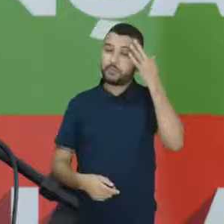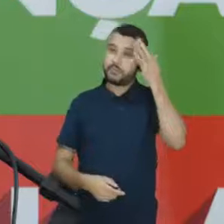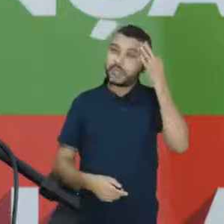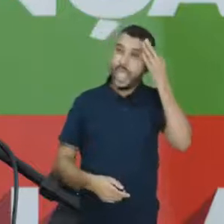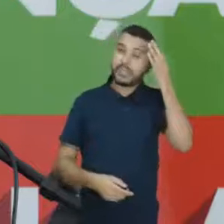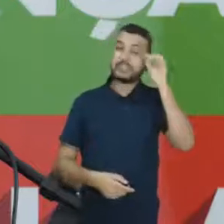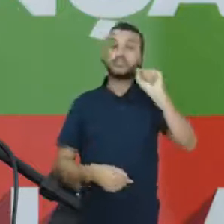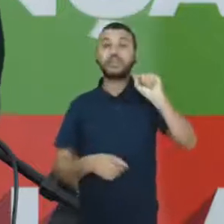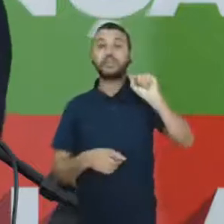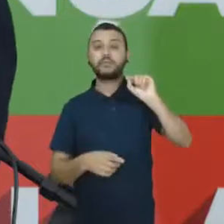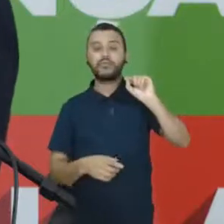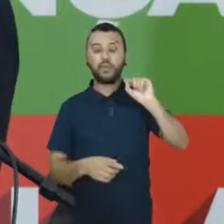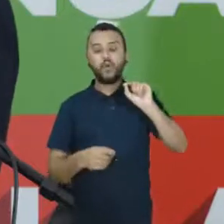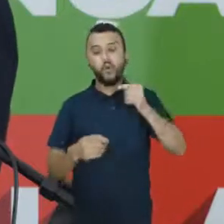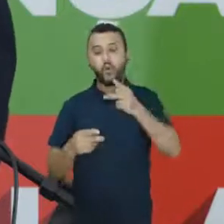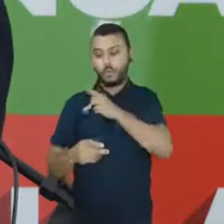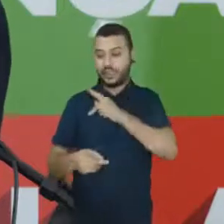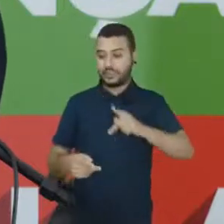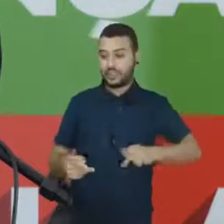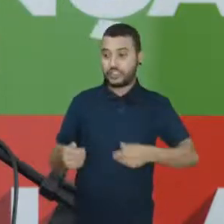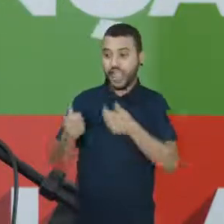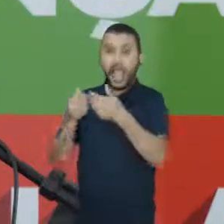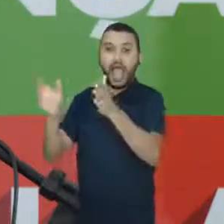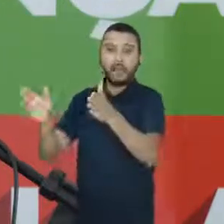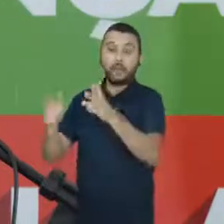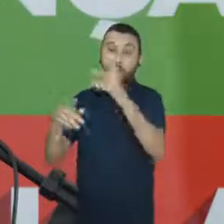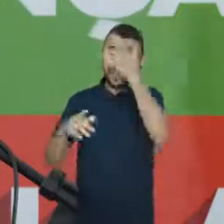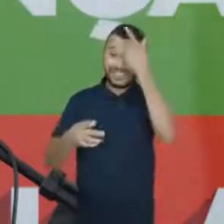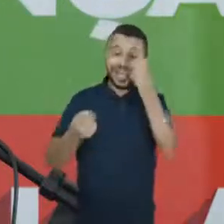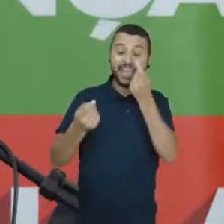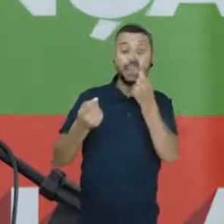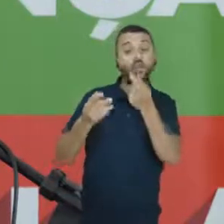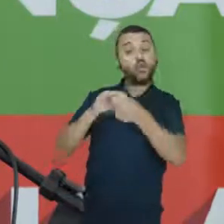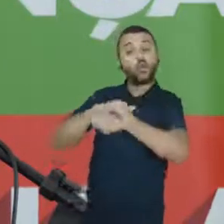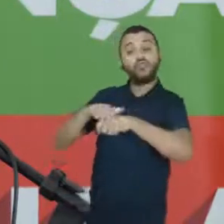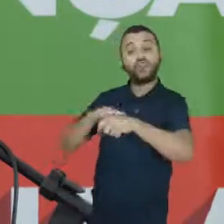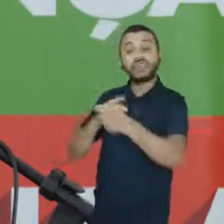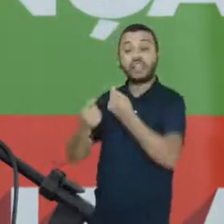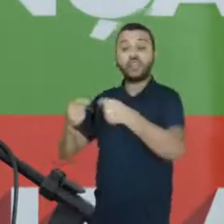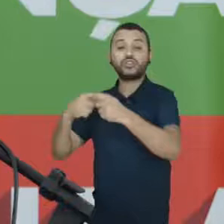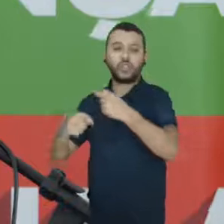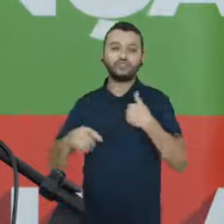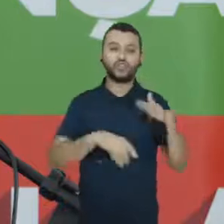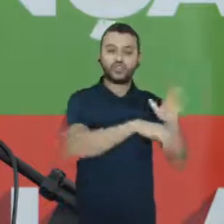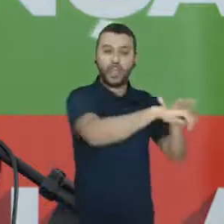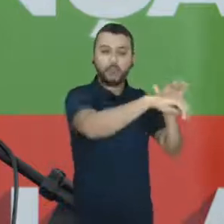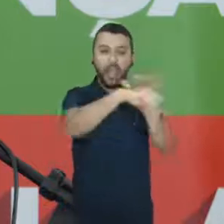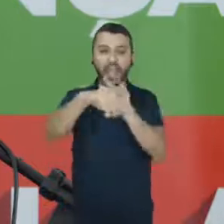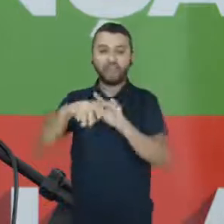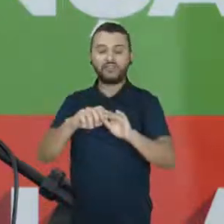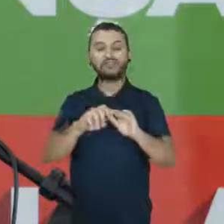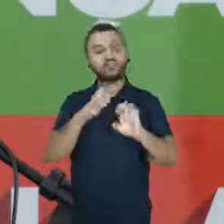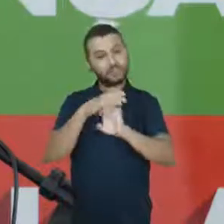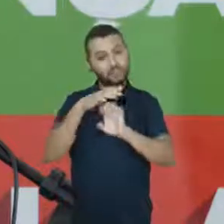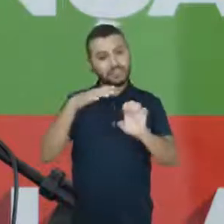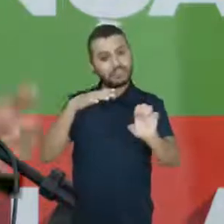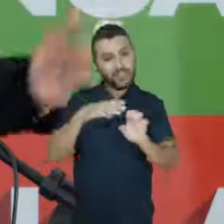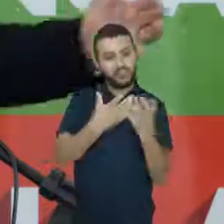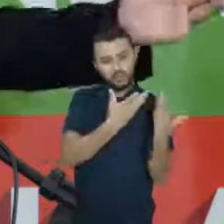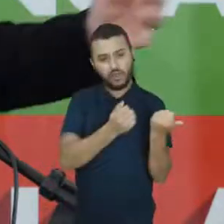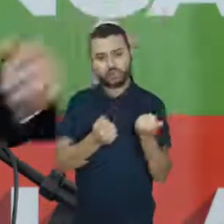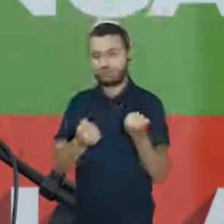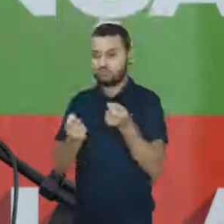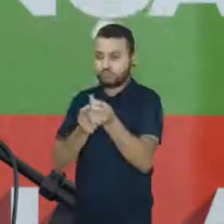a porta, mas quem tem que negociar é quem entende. Então, eu levava os empresários para negociar. Qual o momento mais